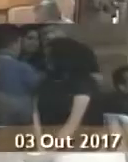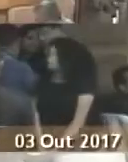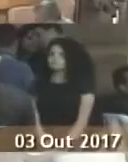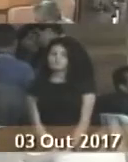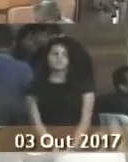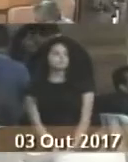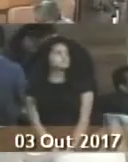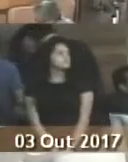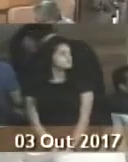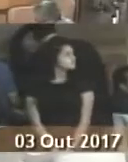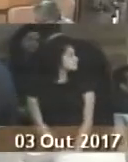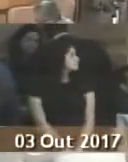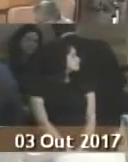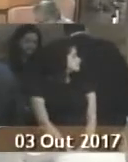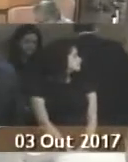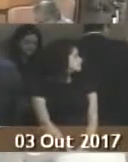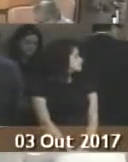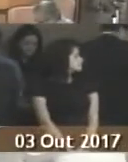Ou.